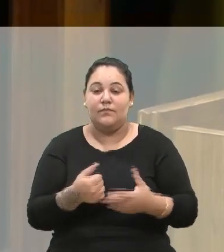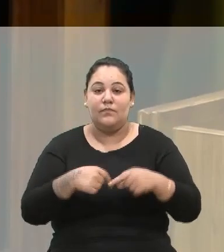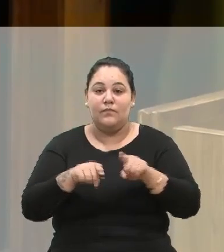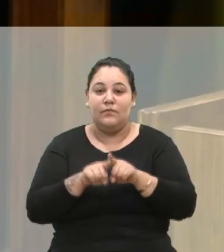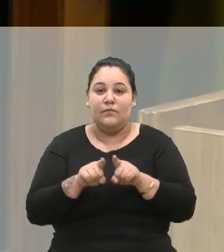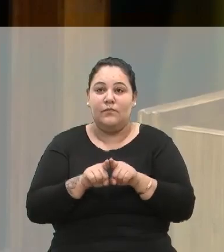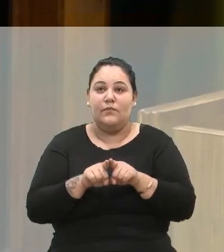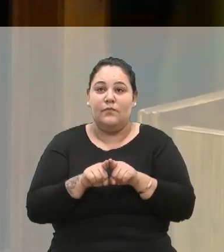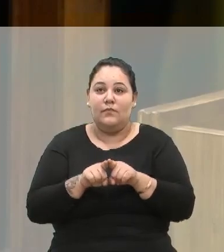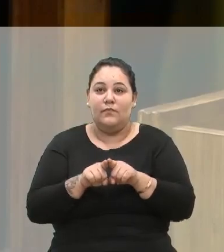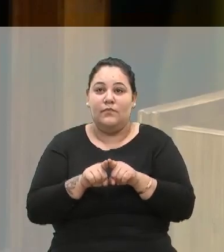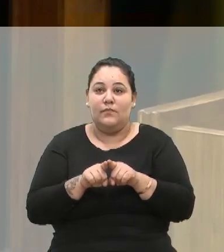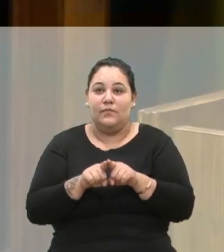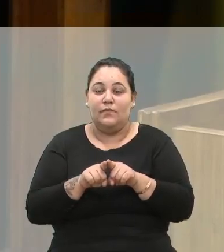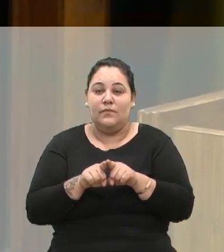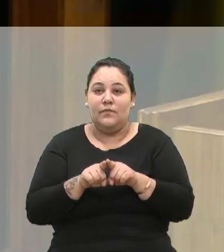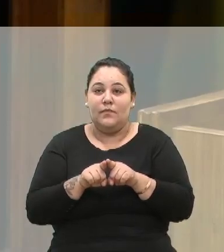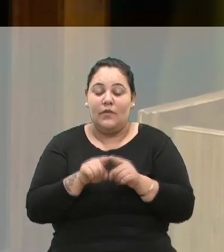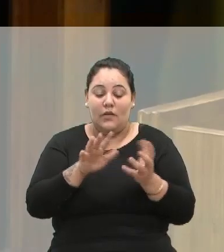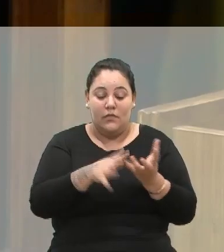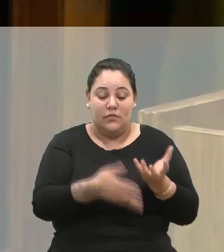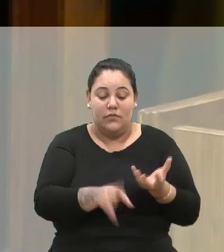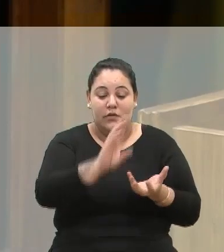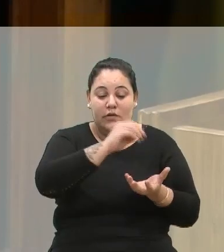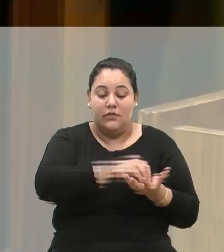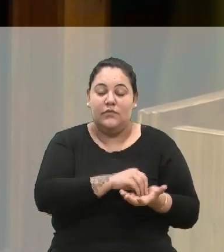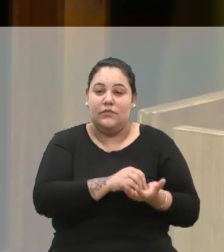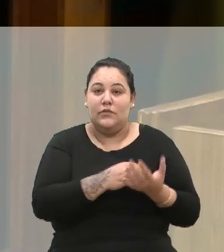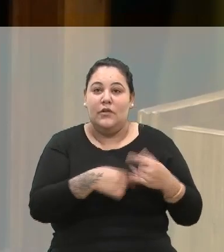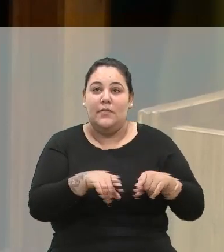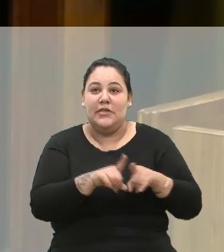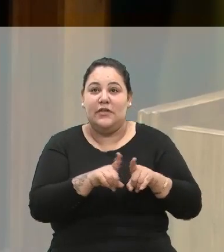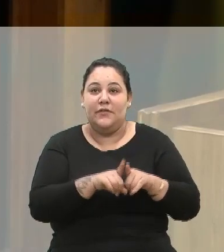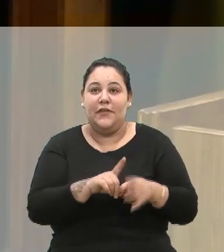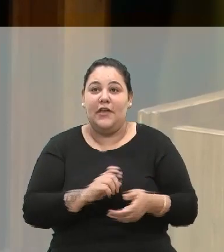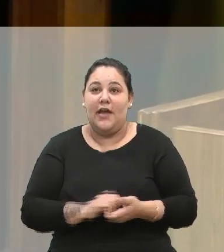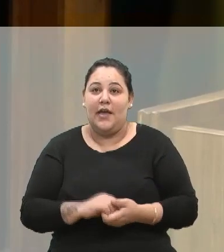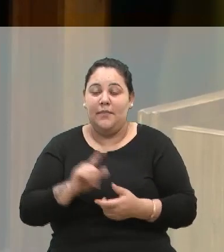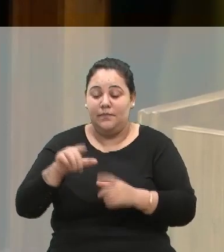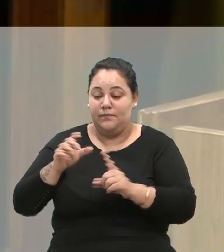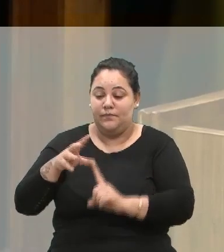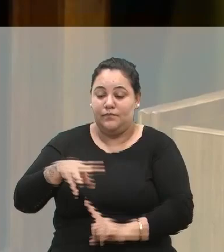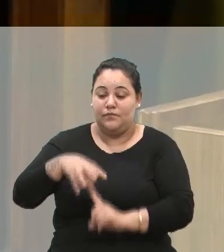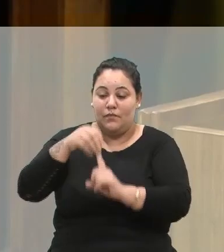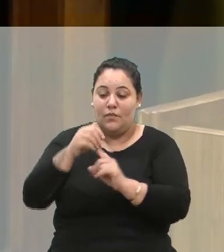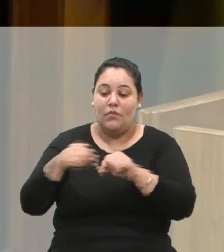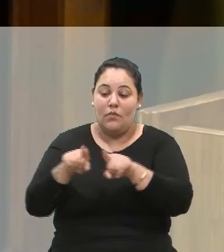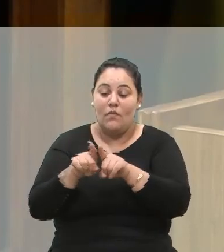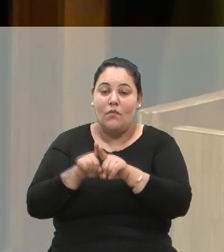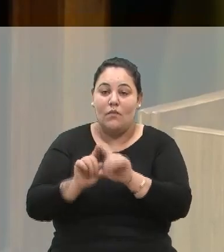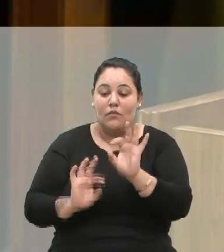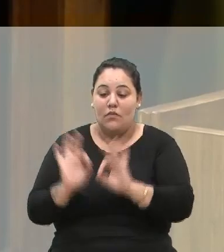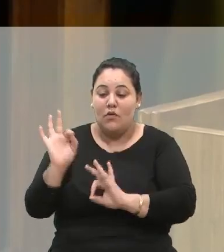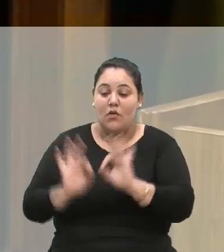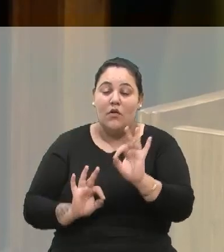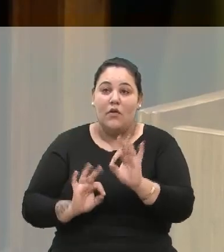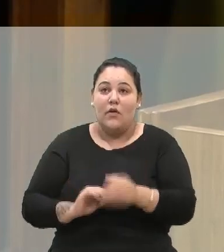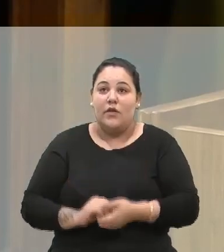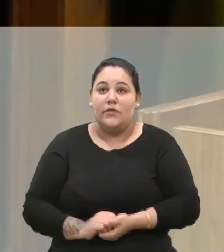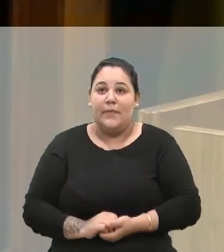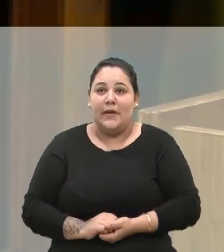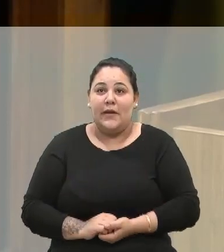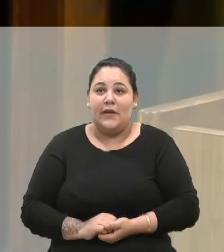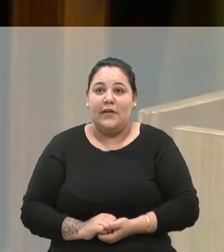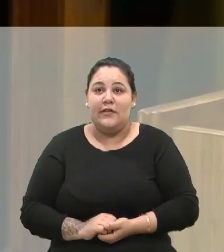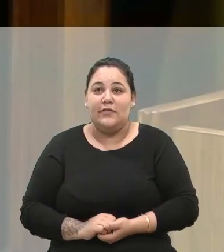da Codeca. Aliás, a Codeca é a parte principal desse projeto que vai aos